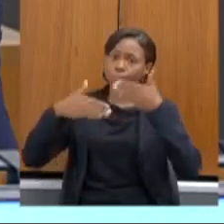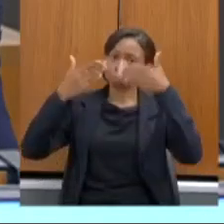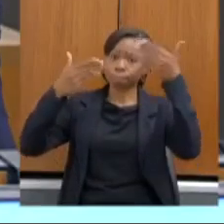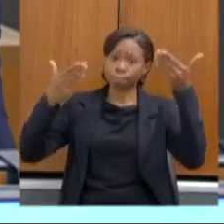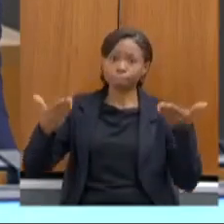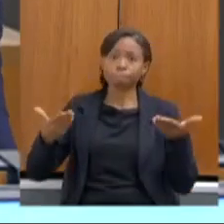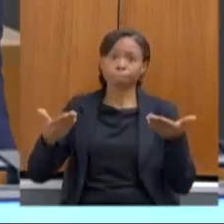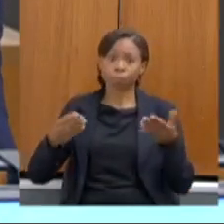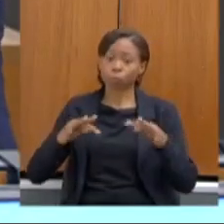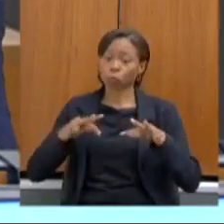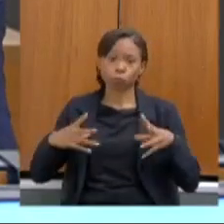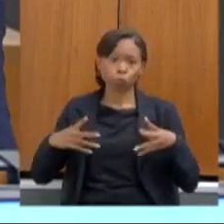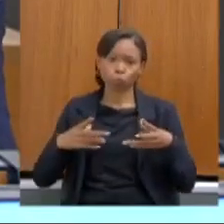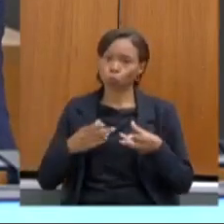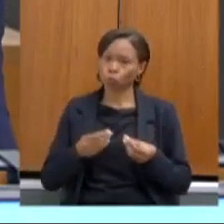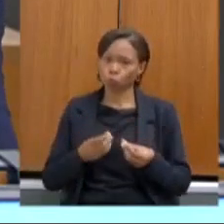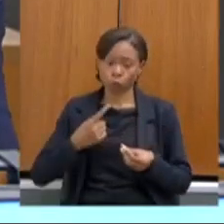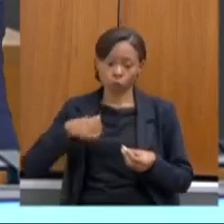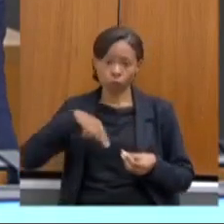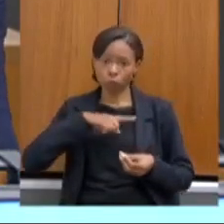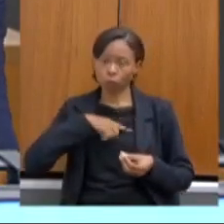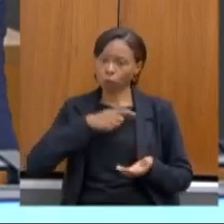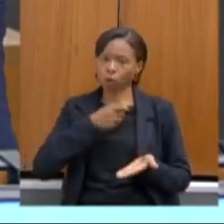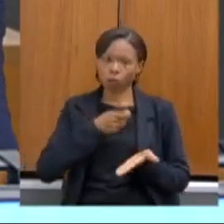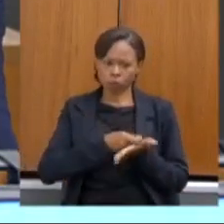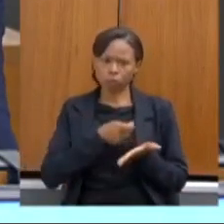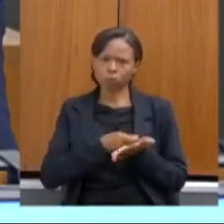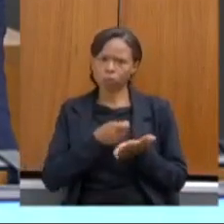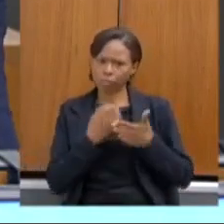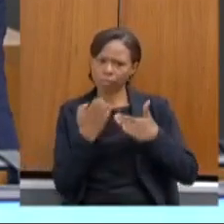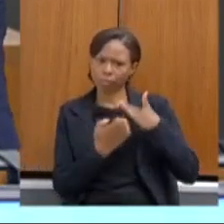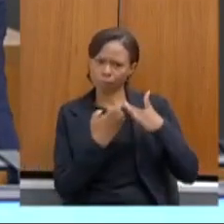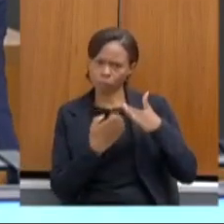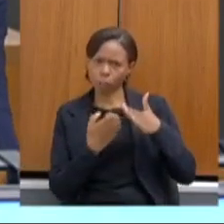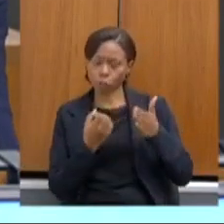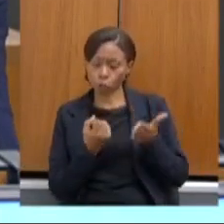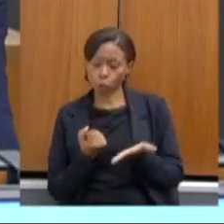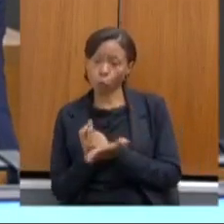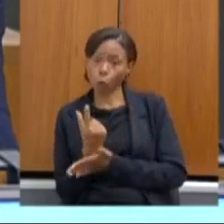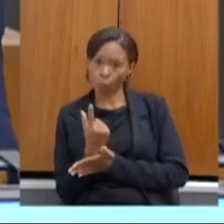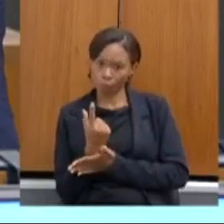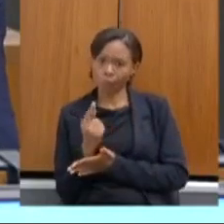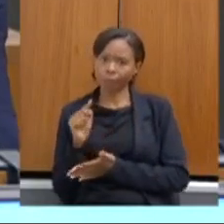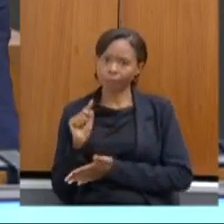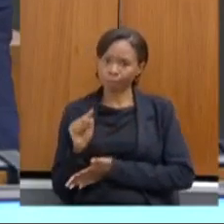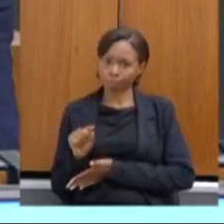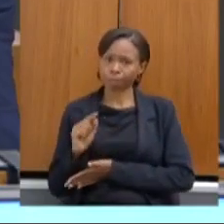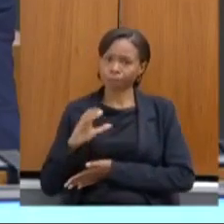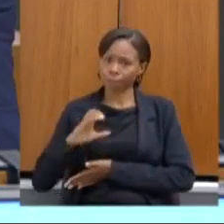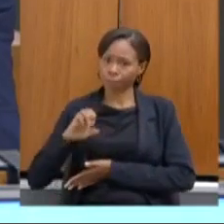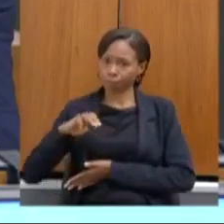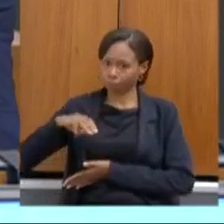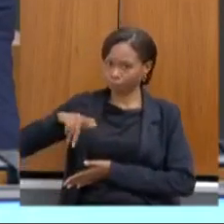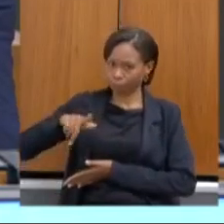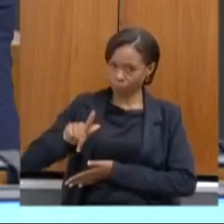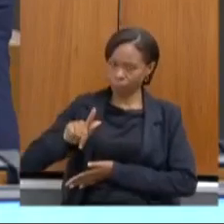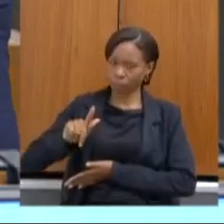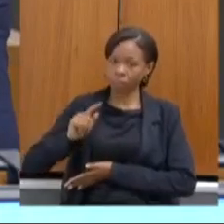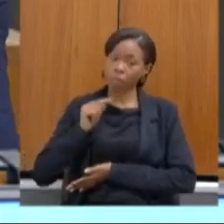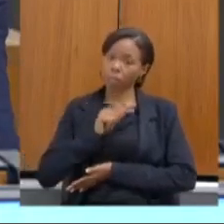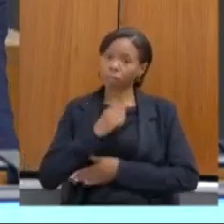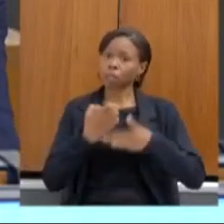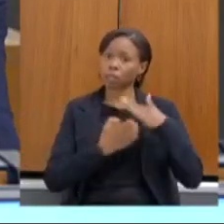que nós vamos impor a empresa que adquire a CEMIG e essas índices indicadores serão acompanhados